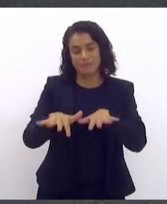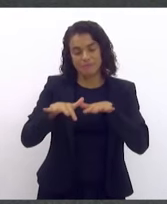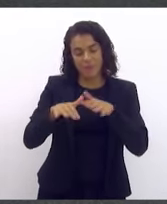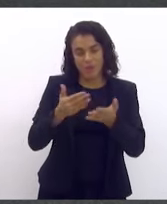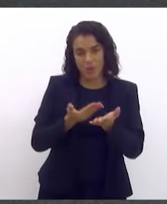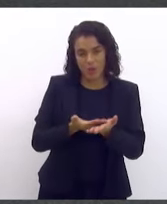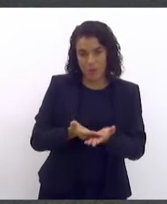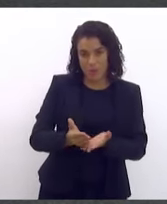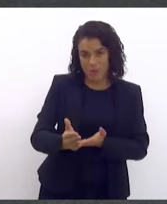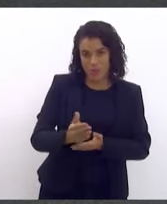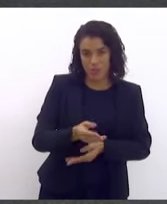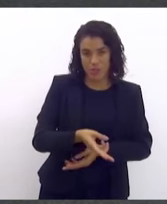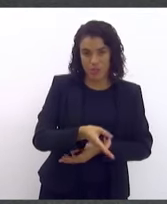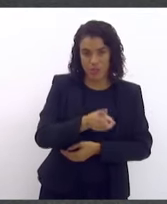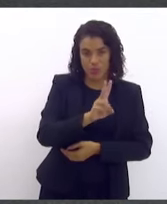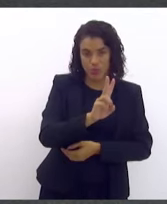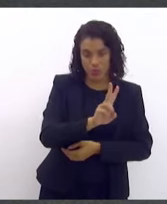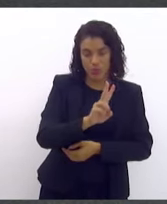à